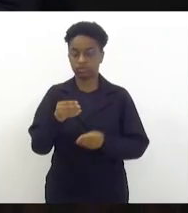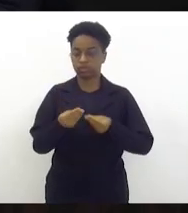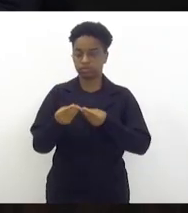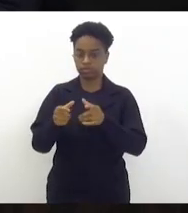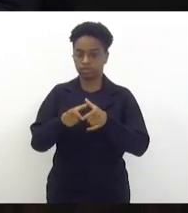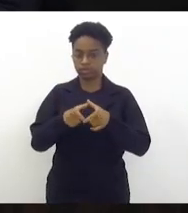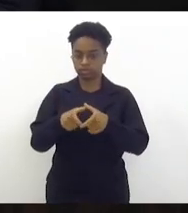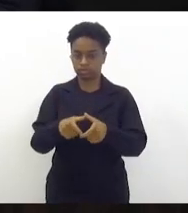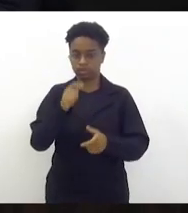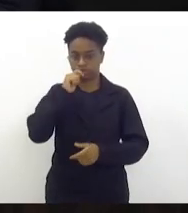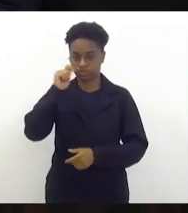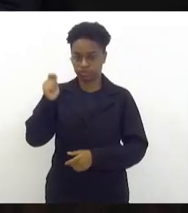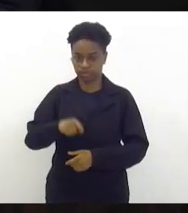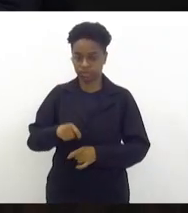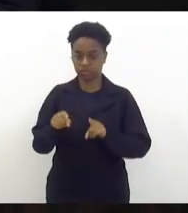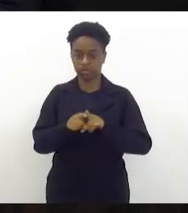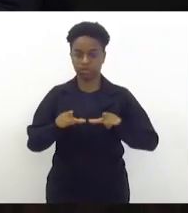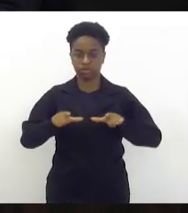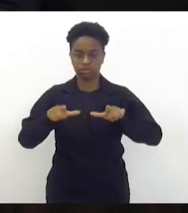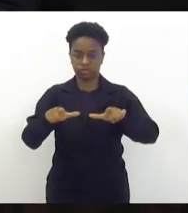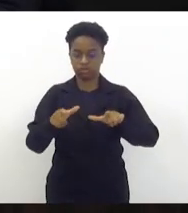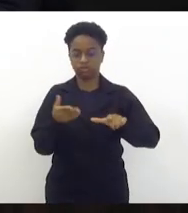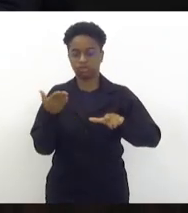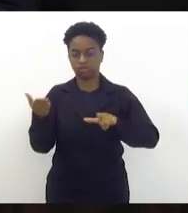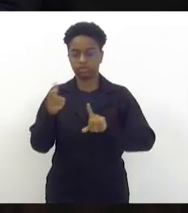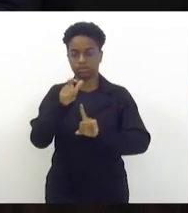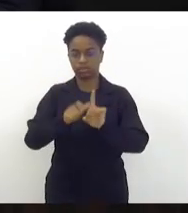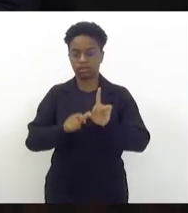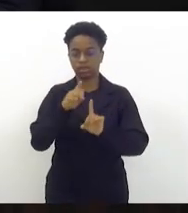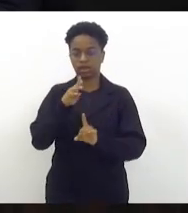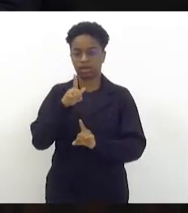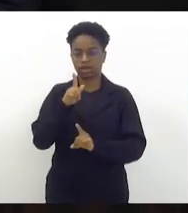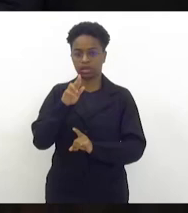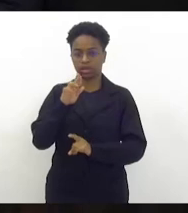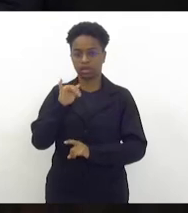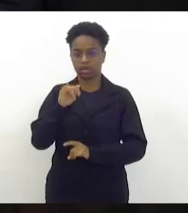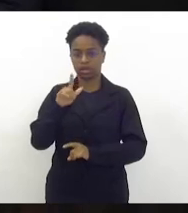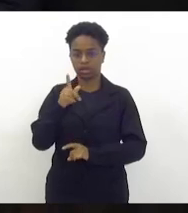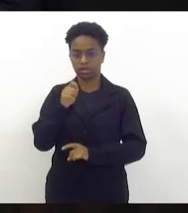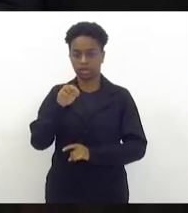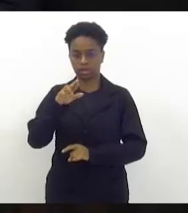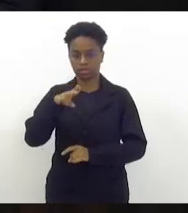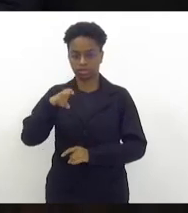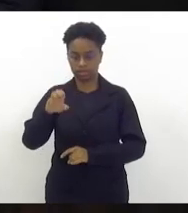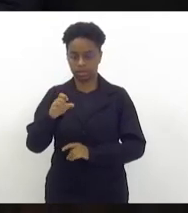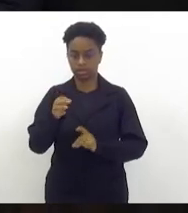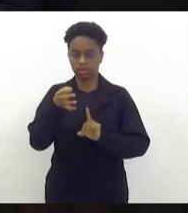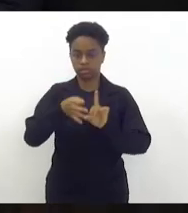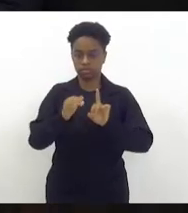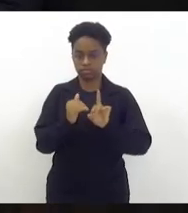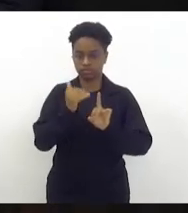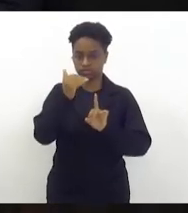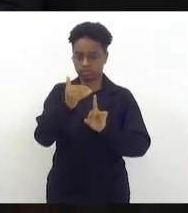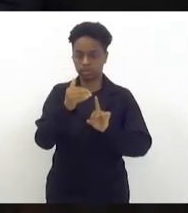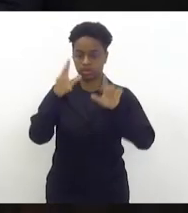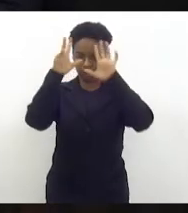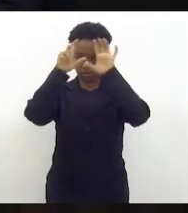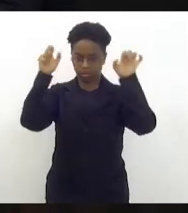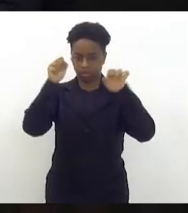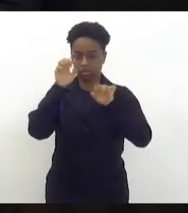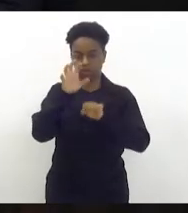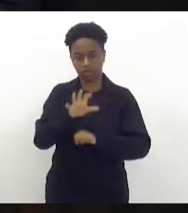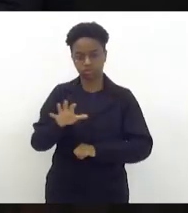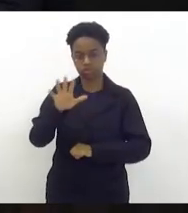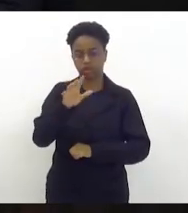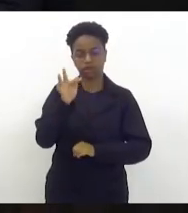medalha Tiradentes e o respectivo diploma ao doutor Guilherme Calmon Nogueira da Gama, desembargador federal do Tribunal Regional